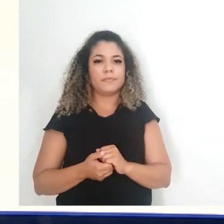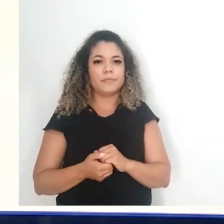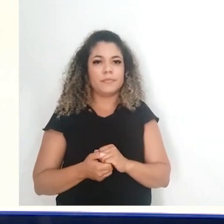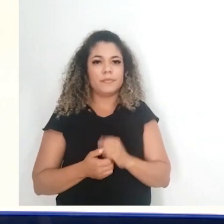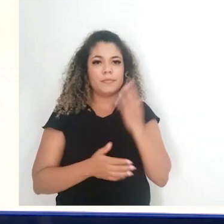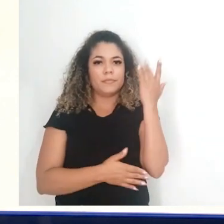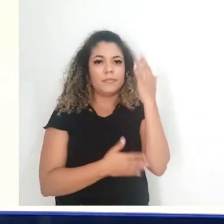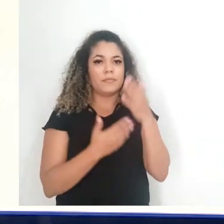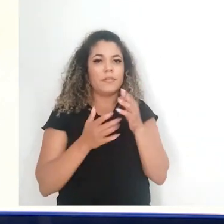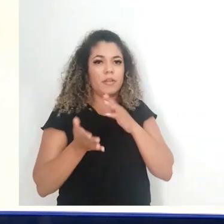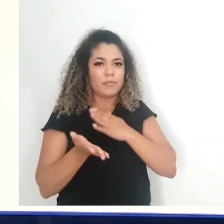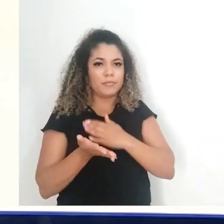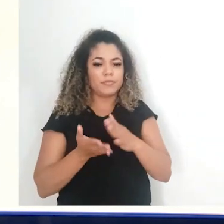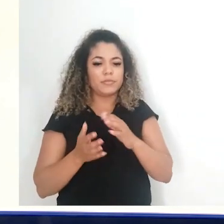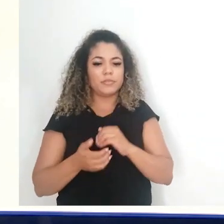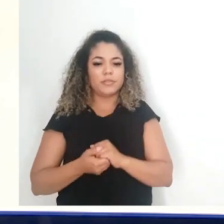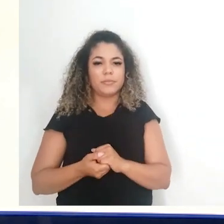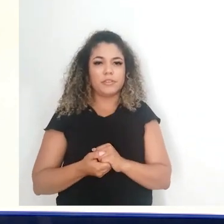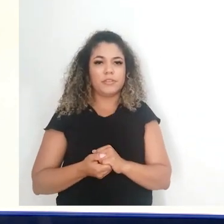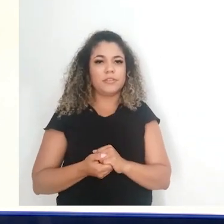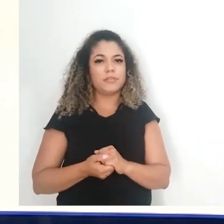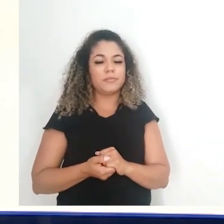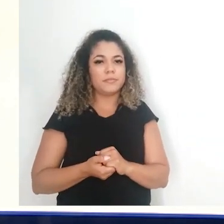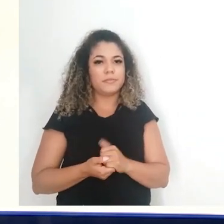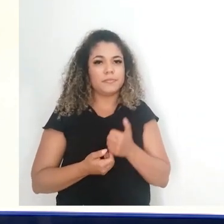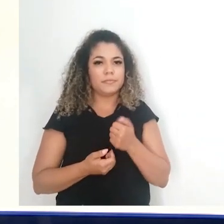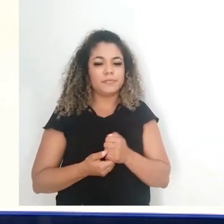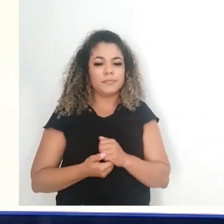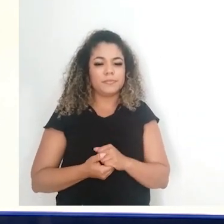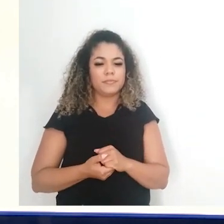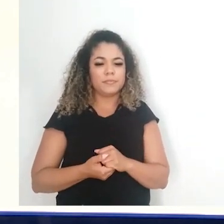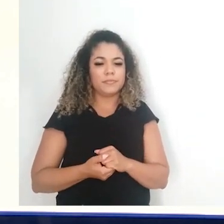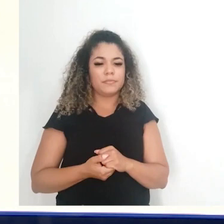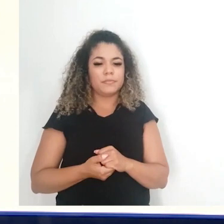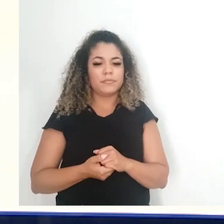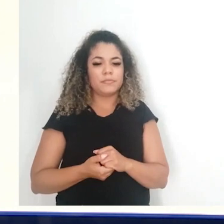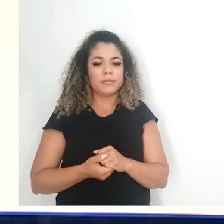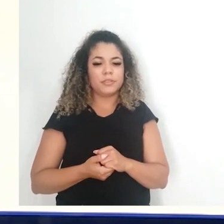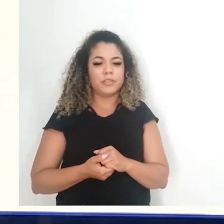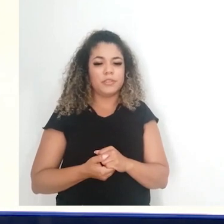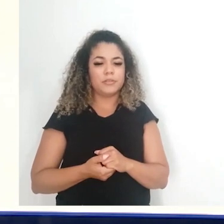robô arbóreo e ele vai se movimentar. Então, apertando.